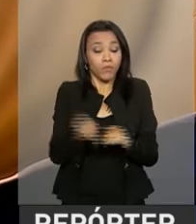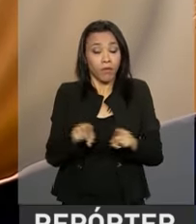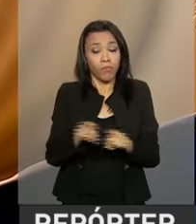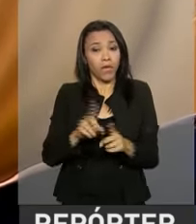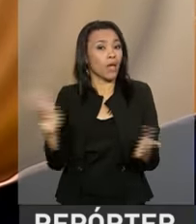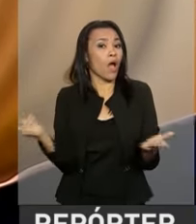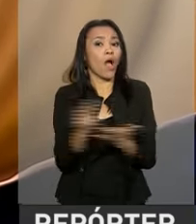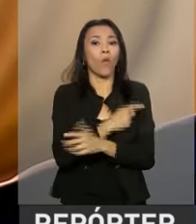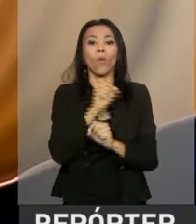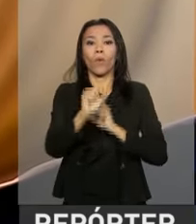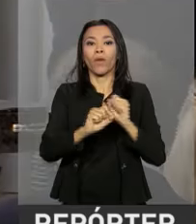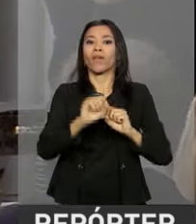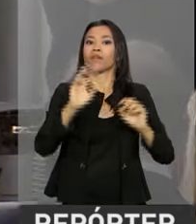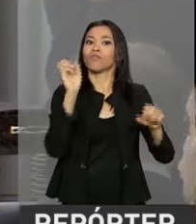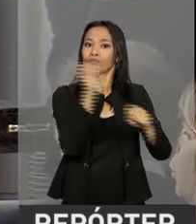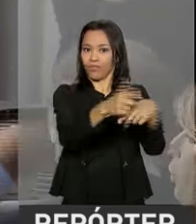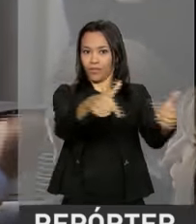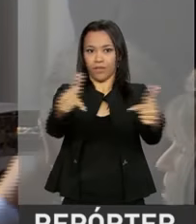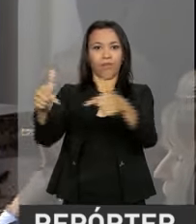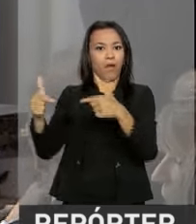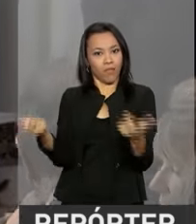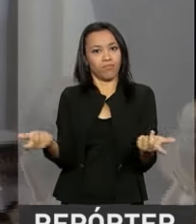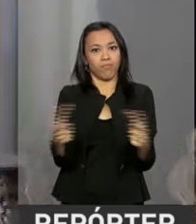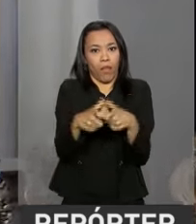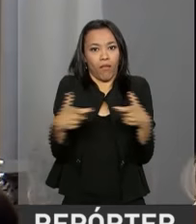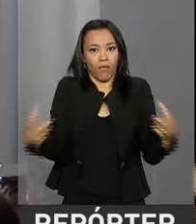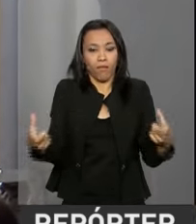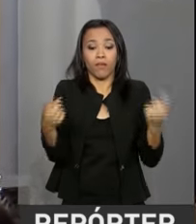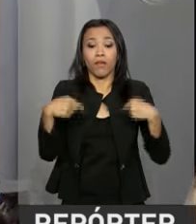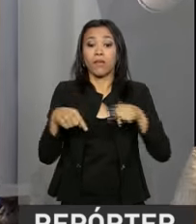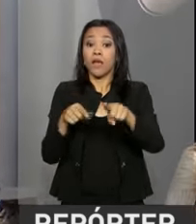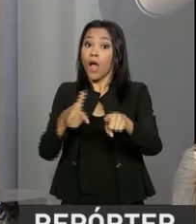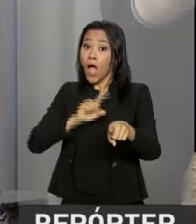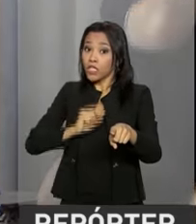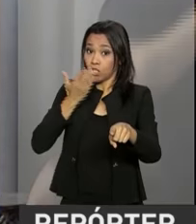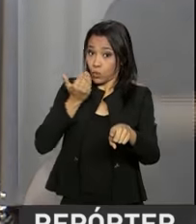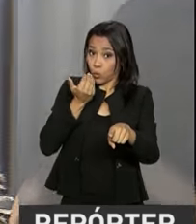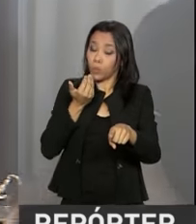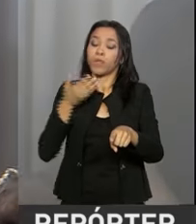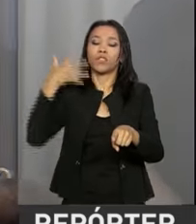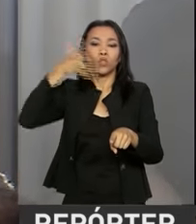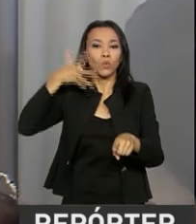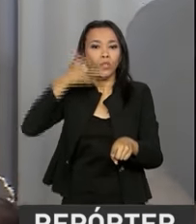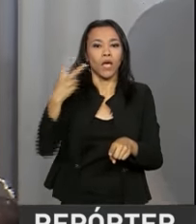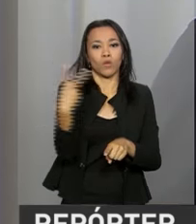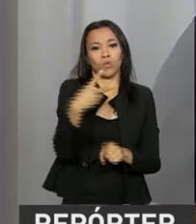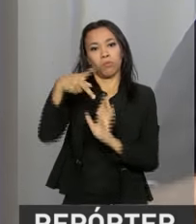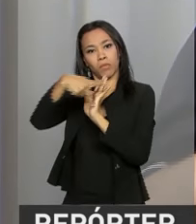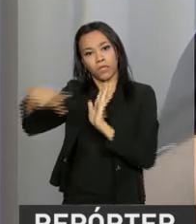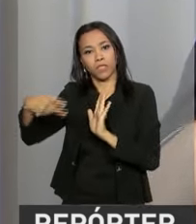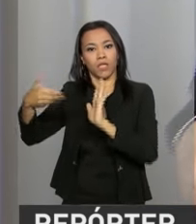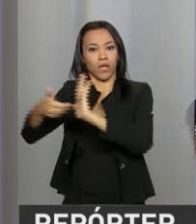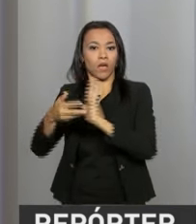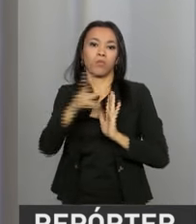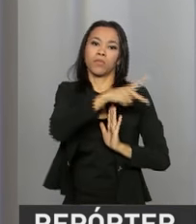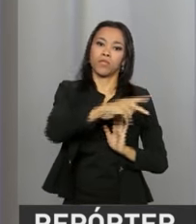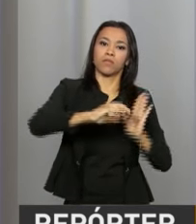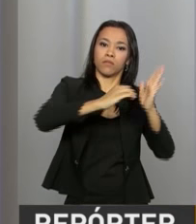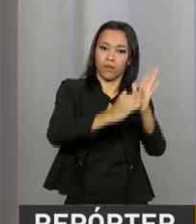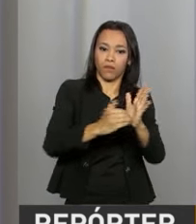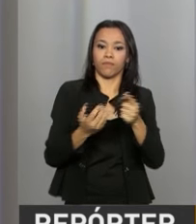também deverão voltar. Ainda antes do jantar, discursaram os presidentes da Câmara e do Senado. Para que se tenha